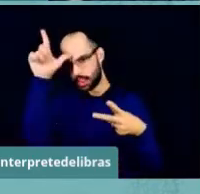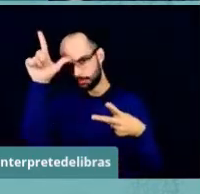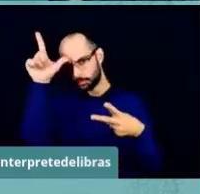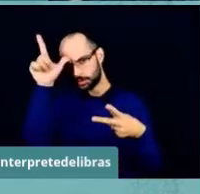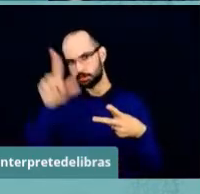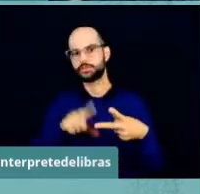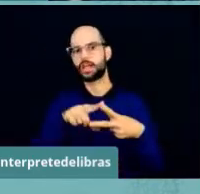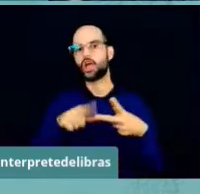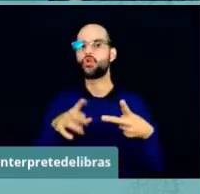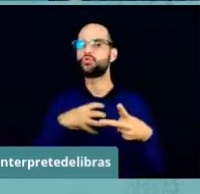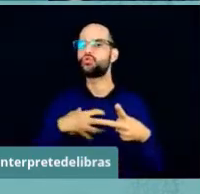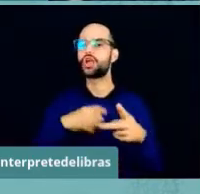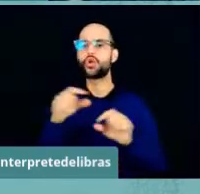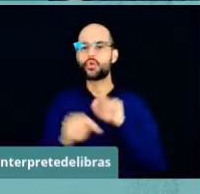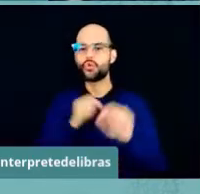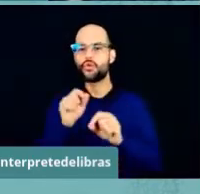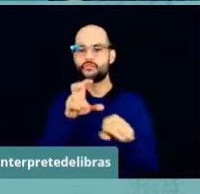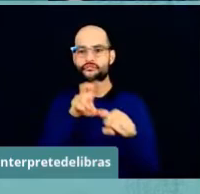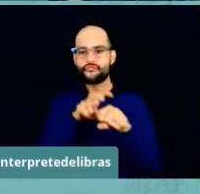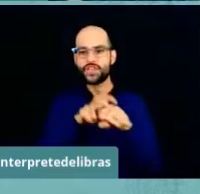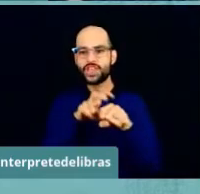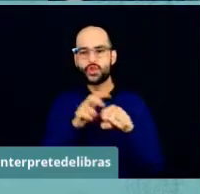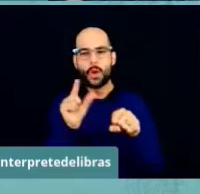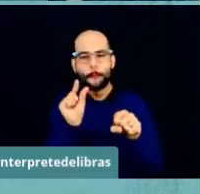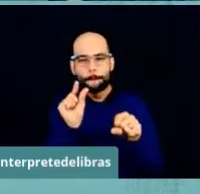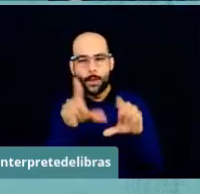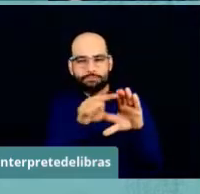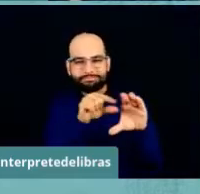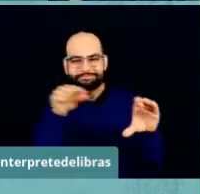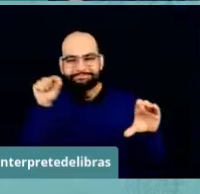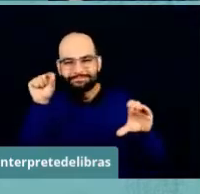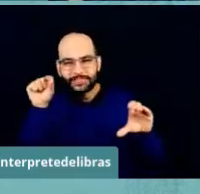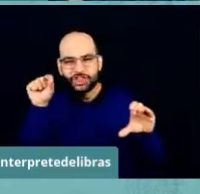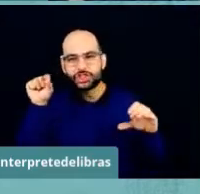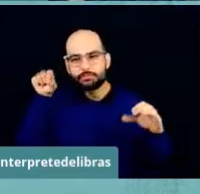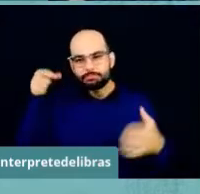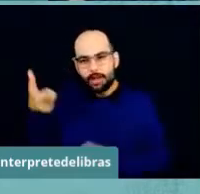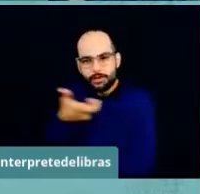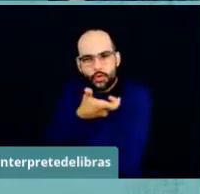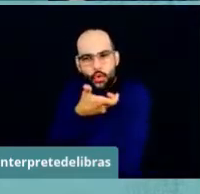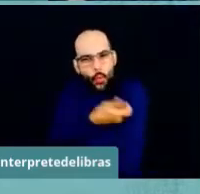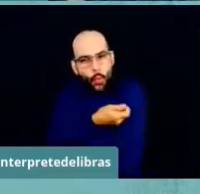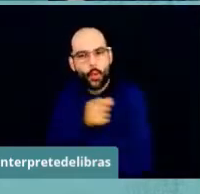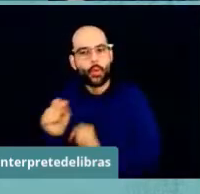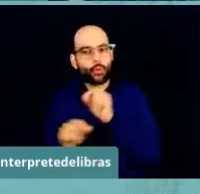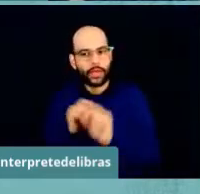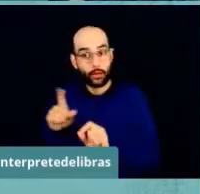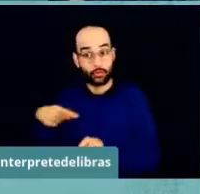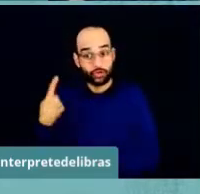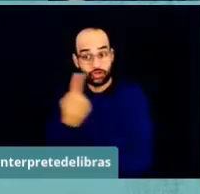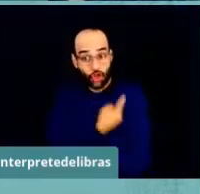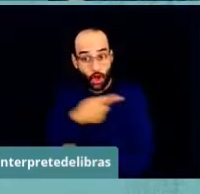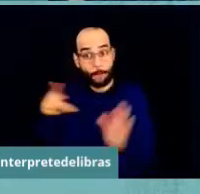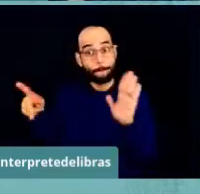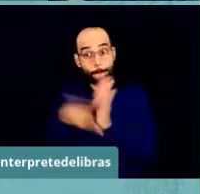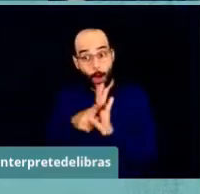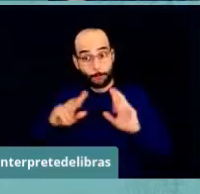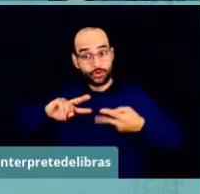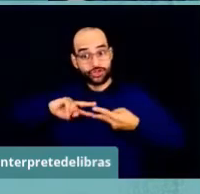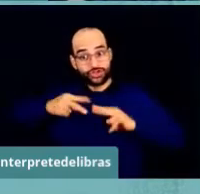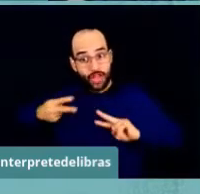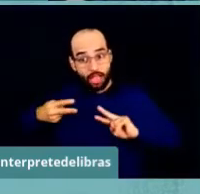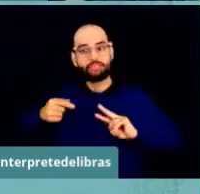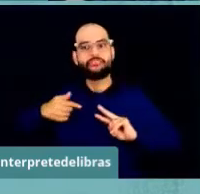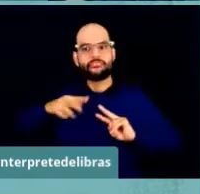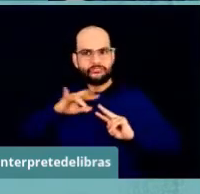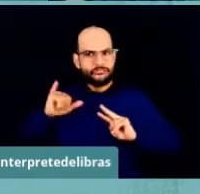vai entrar em contato com a nossa célula, vai usar o nosso material genético e aí vai